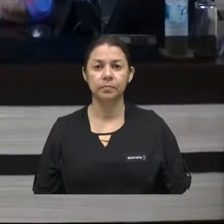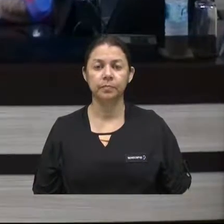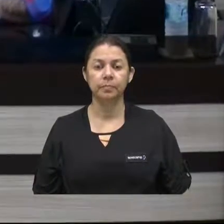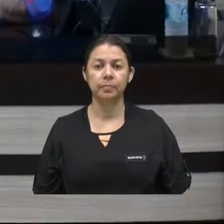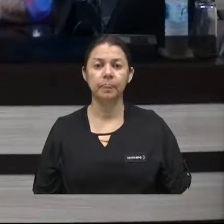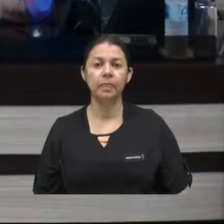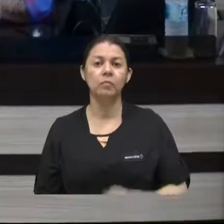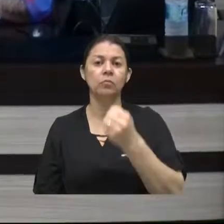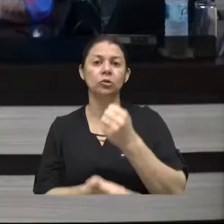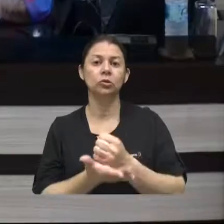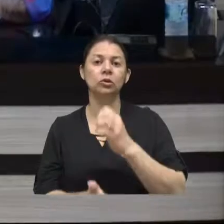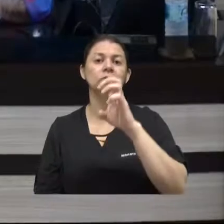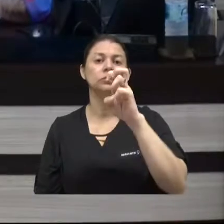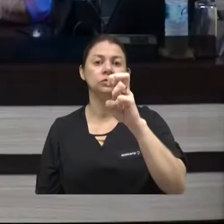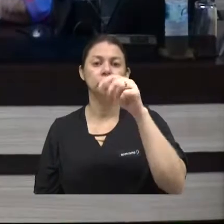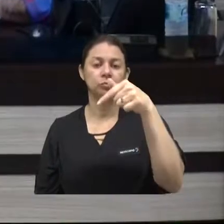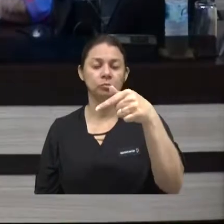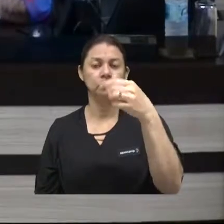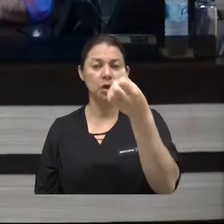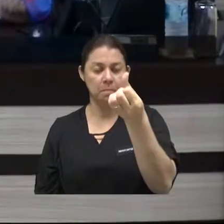Protocolo